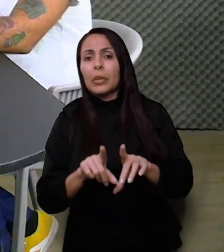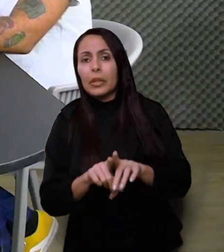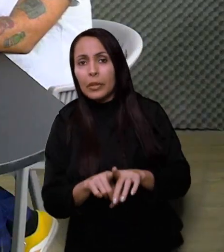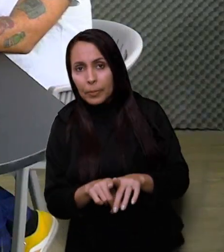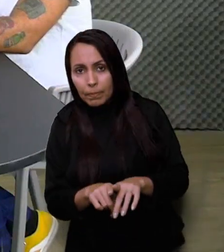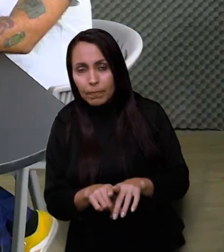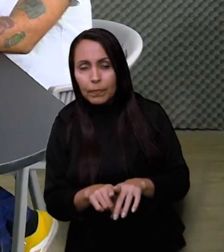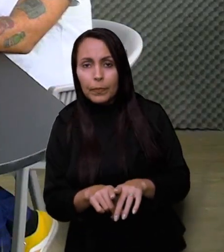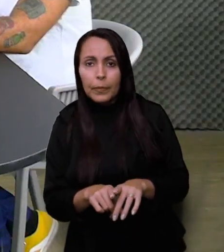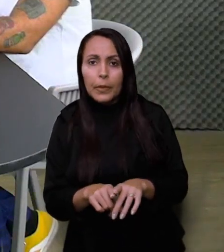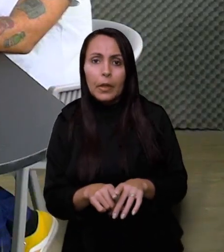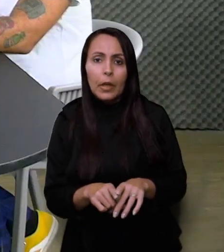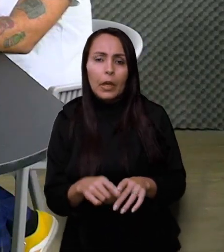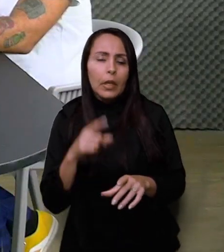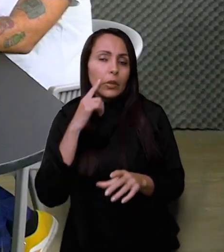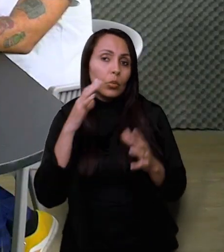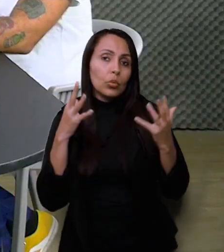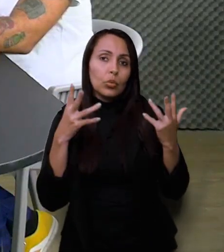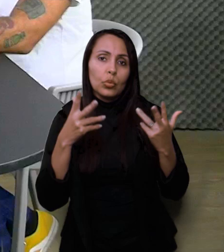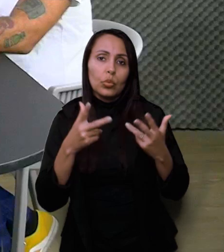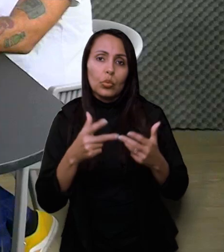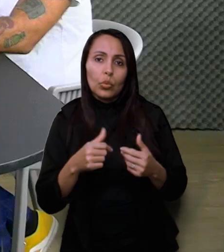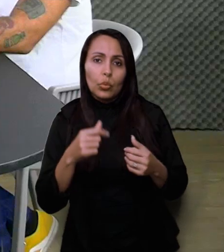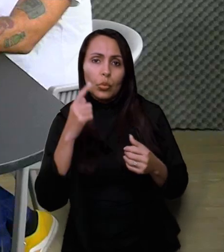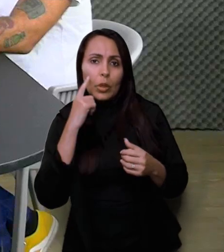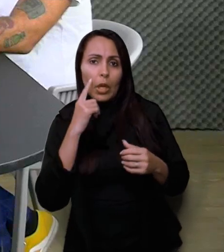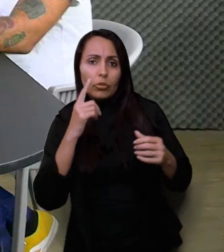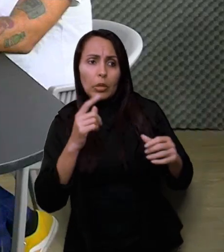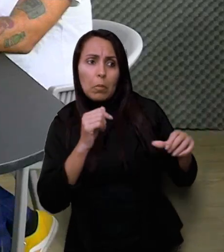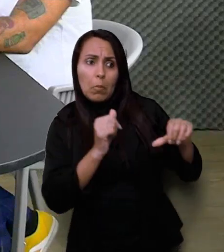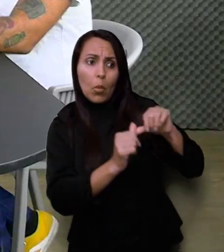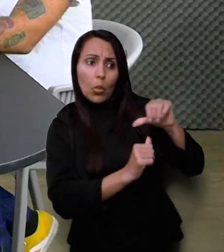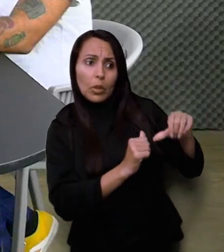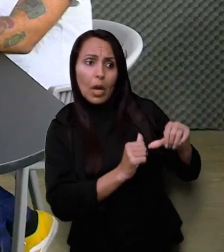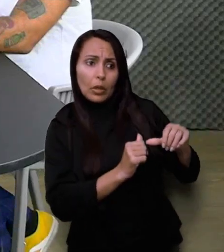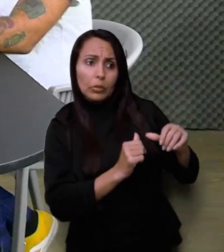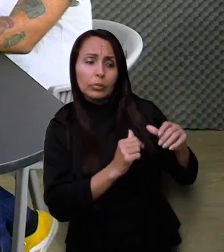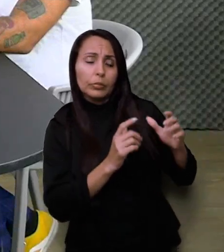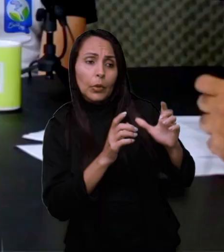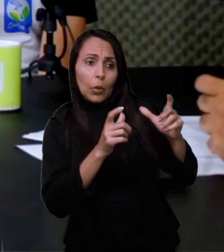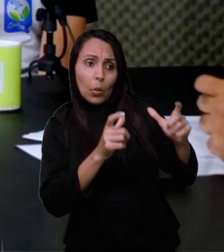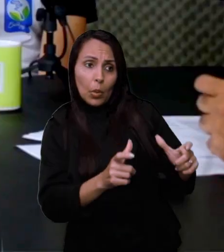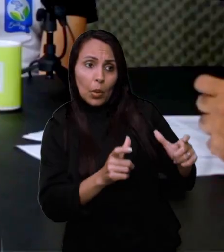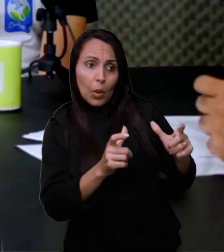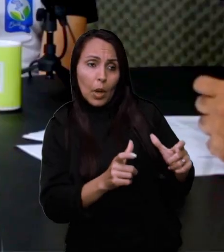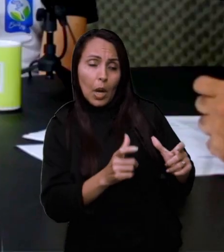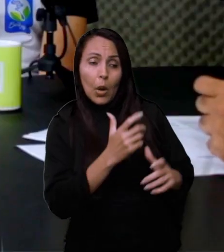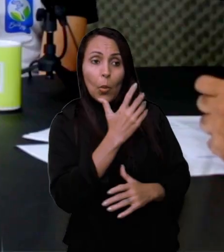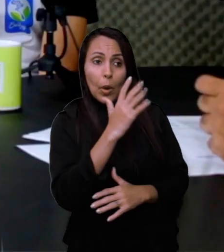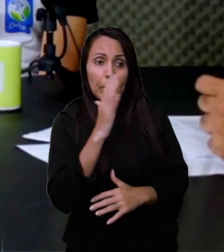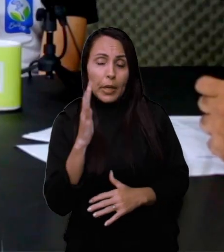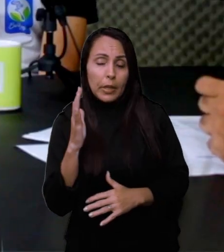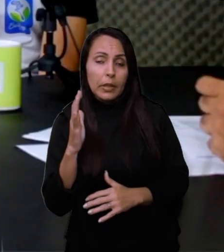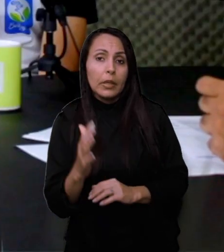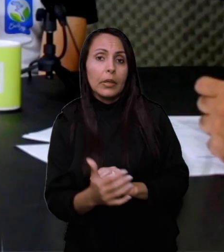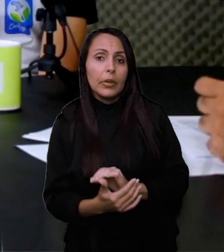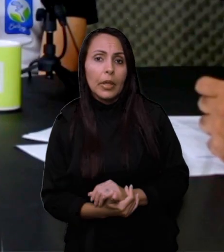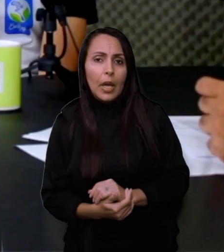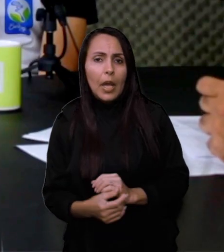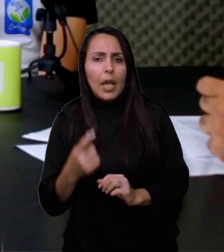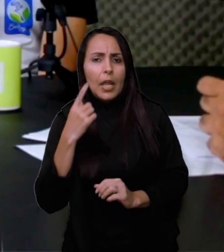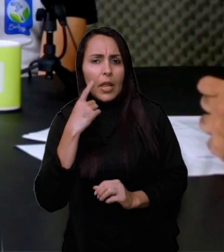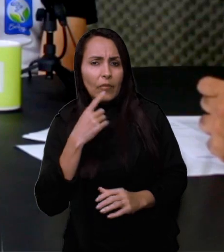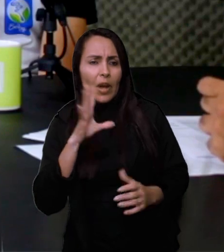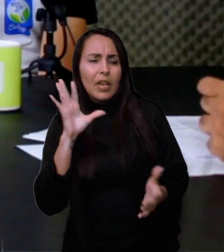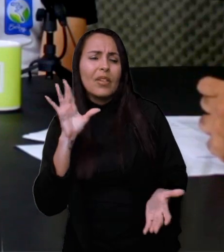porque tudo que a gente mexe no ambiente que tinha o ambiente original, vai afetar de